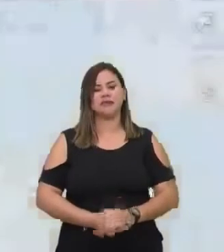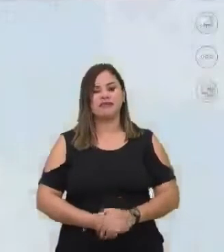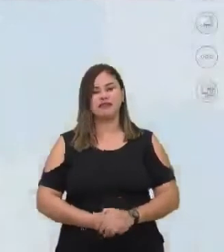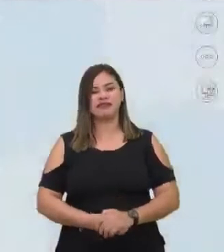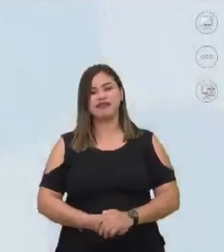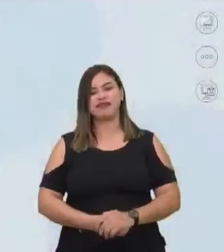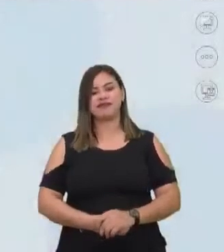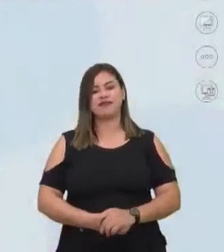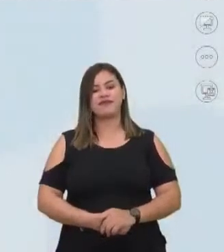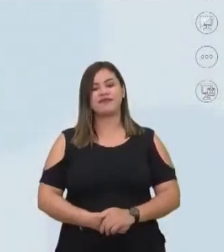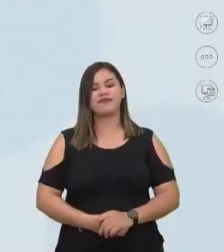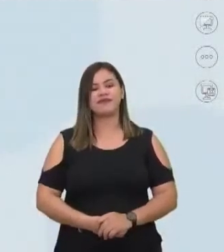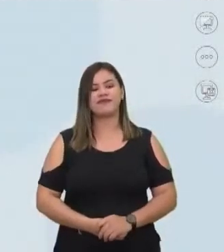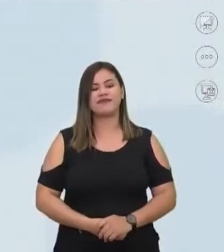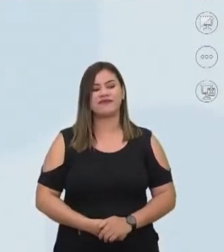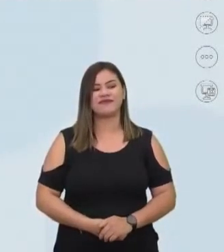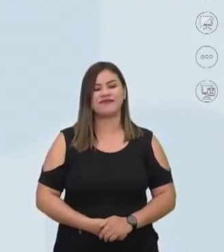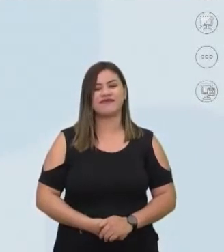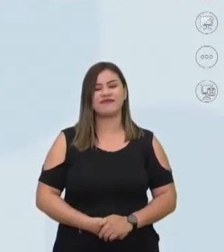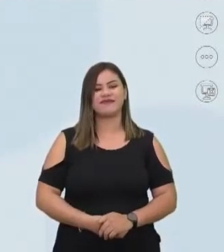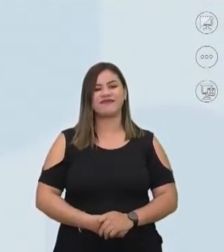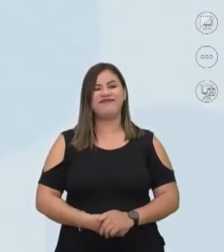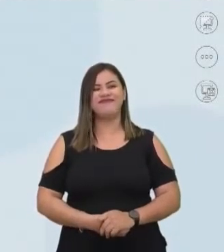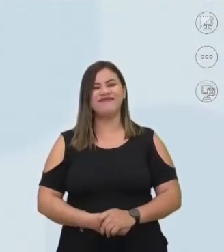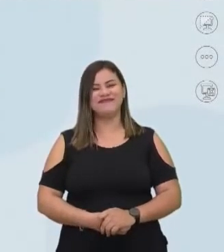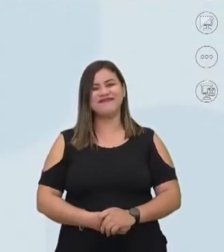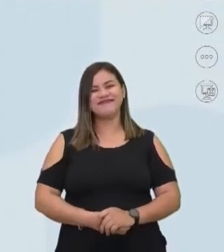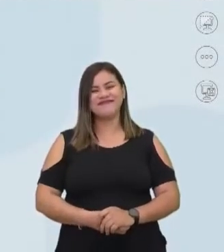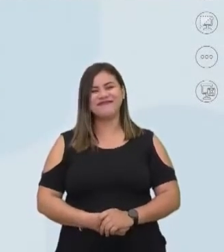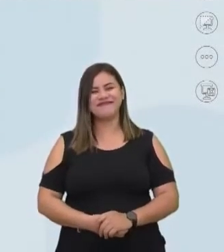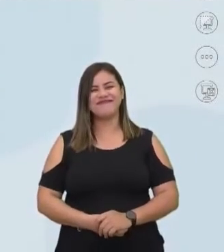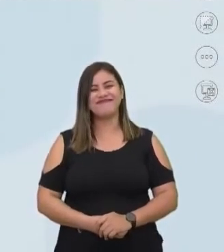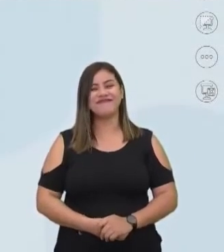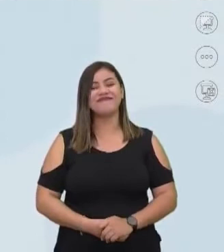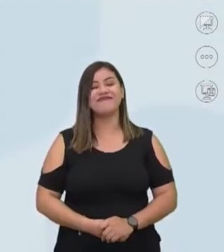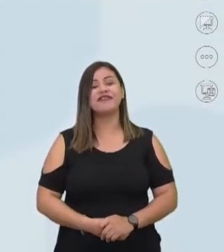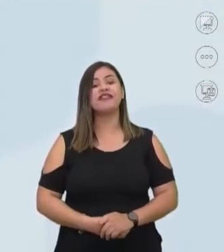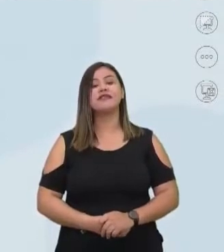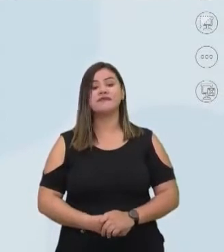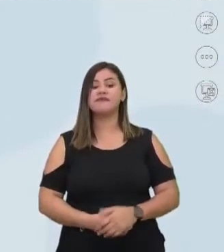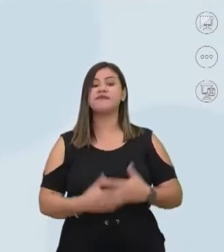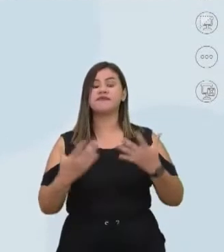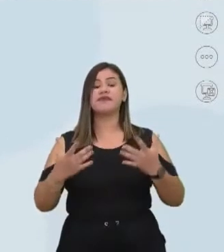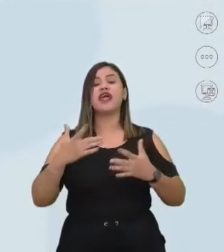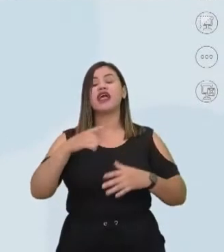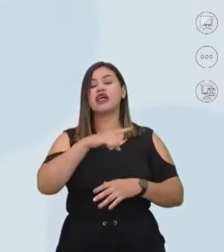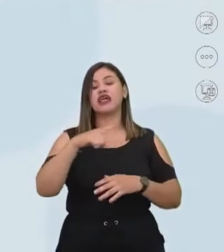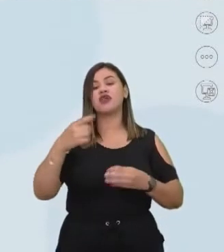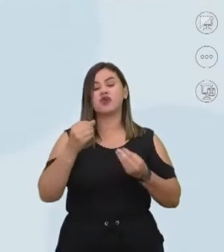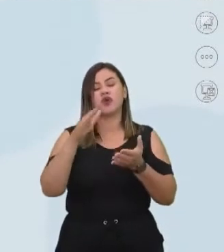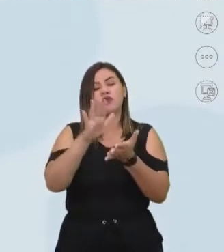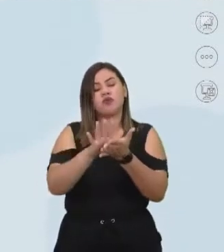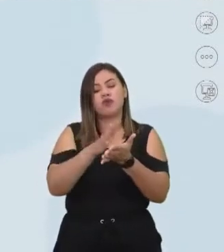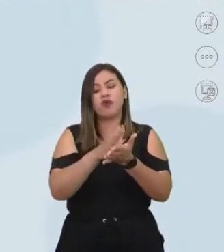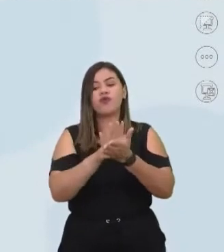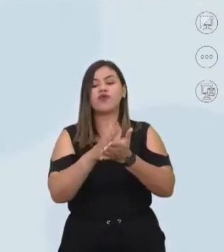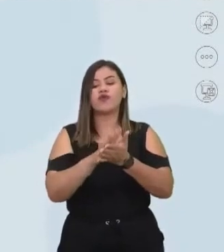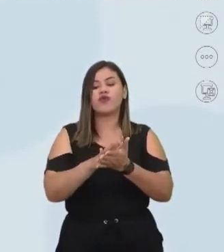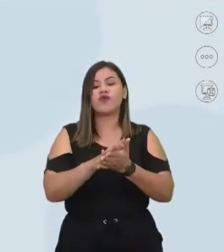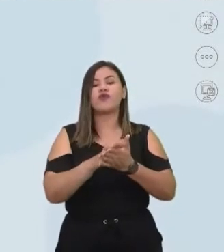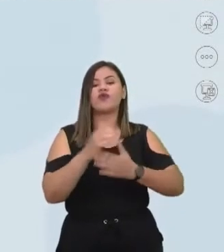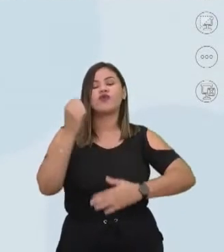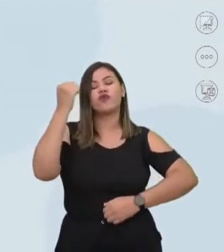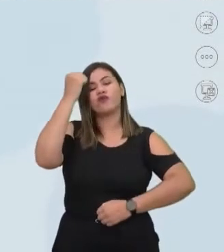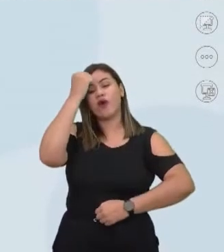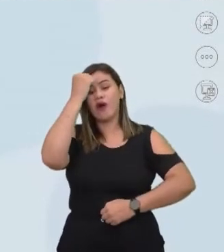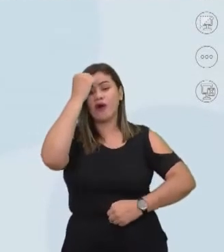Ok? Então, gente, né, geralmente os percussionistas, eles apresentam-se sempre, né, no samba, no forró, no pagode,